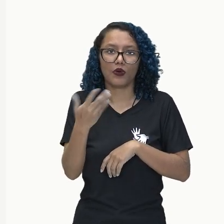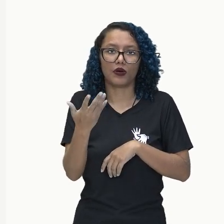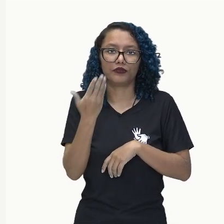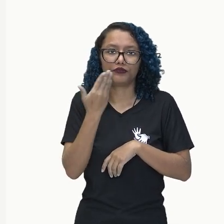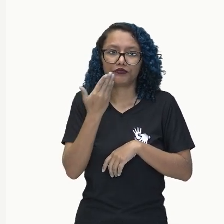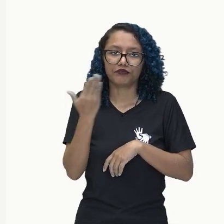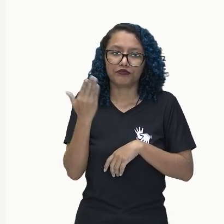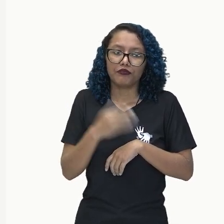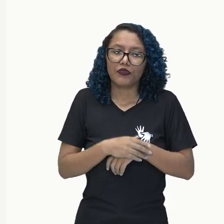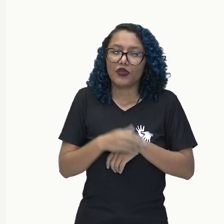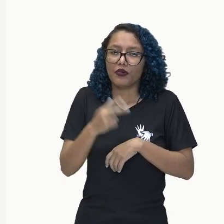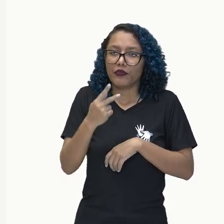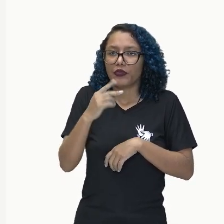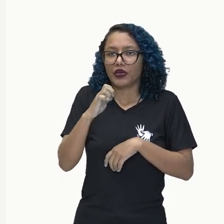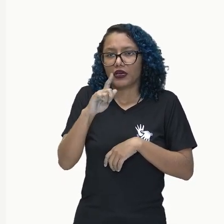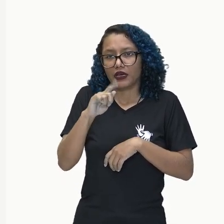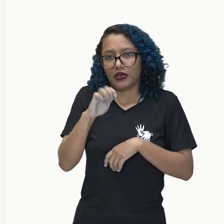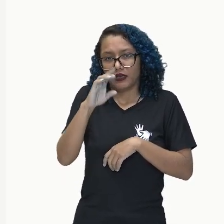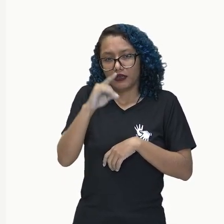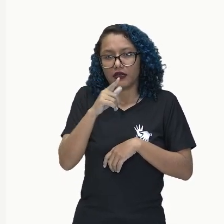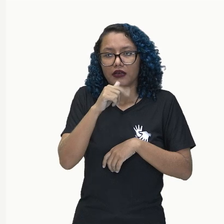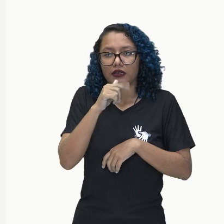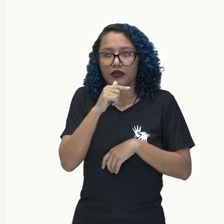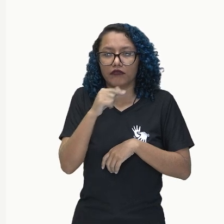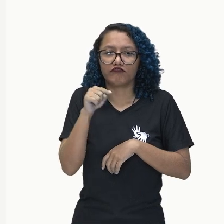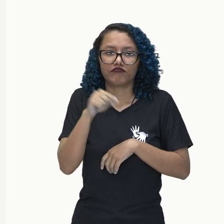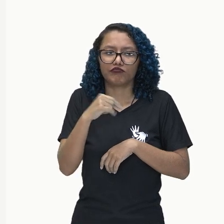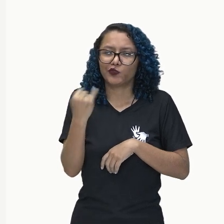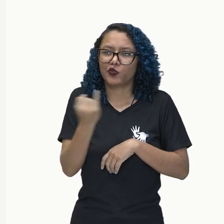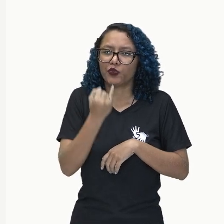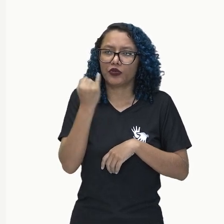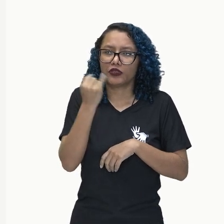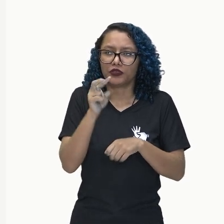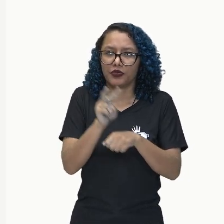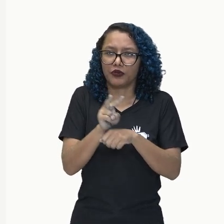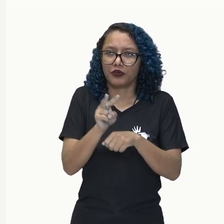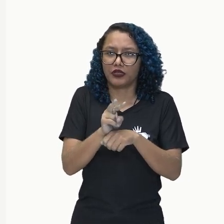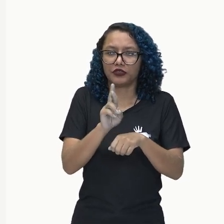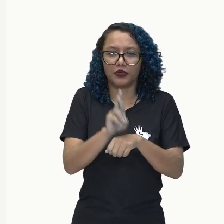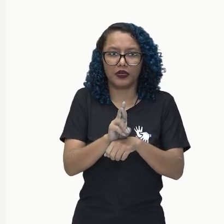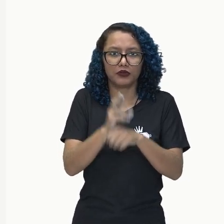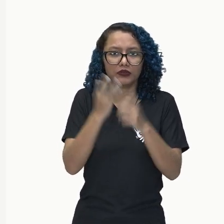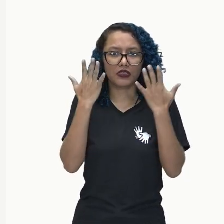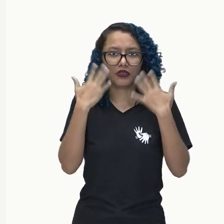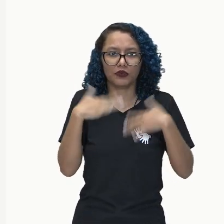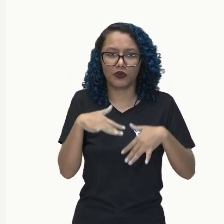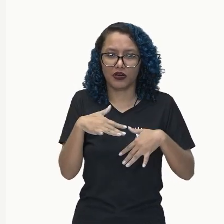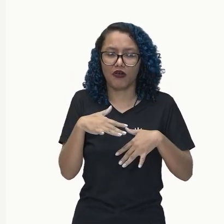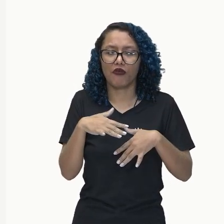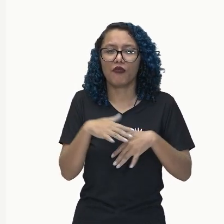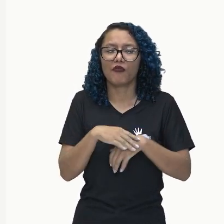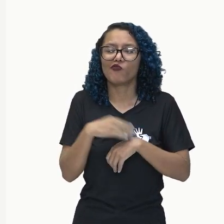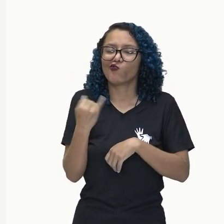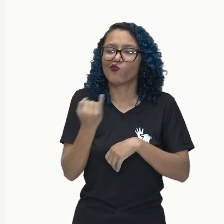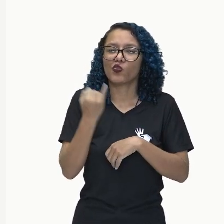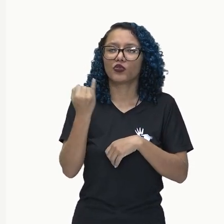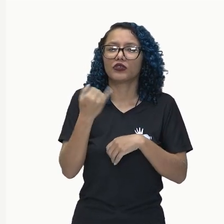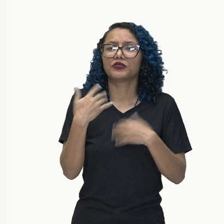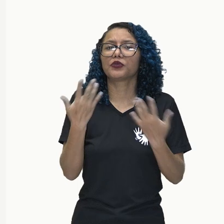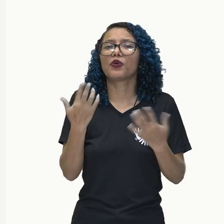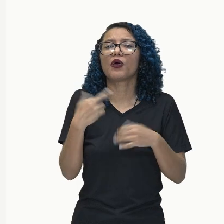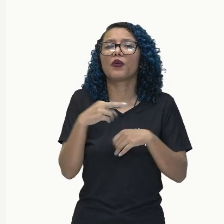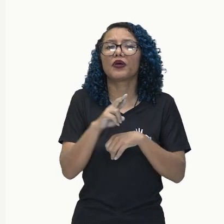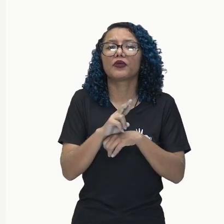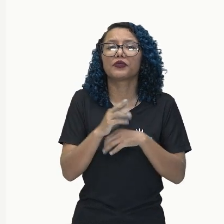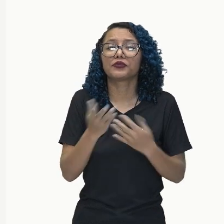fundamental para preservar um recurso natural vital. Qual é esse recurso natural vital?